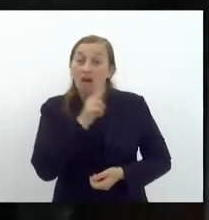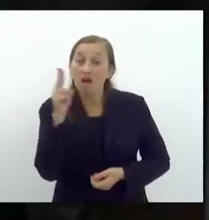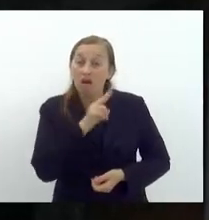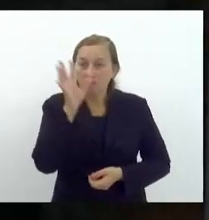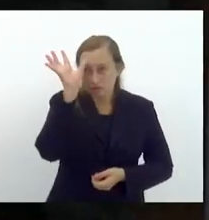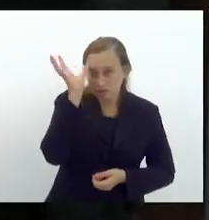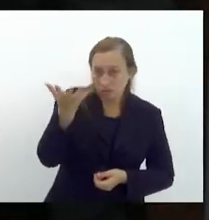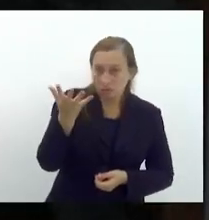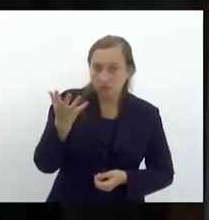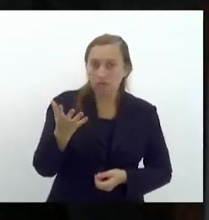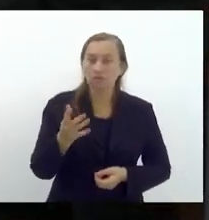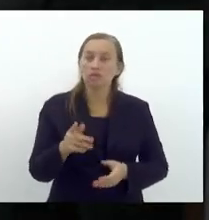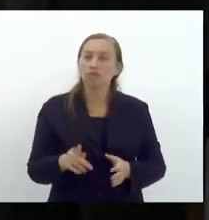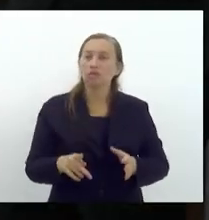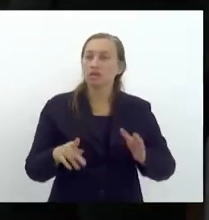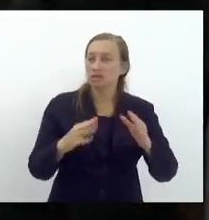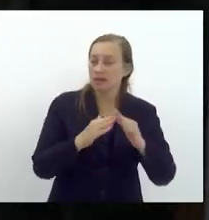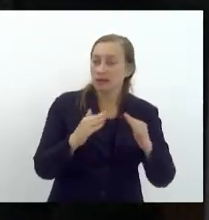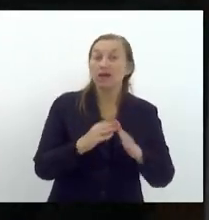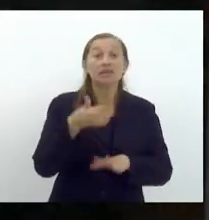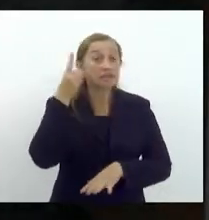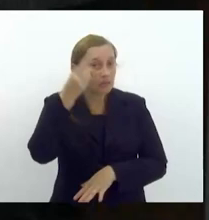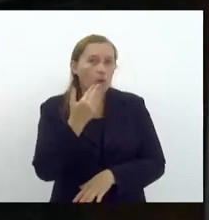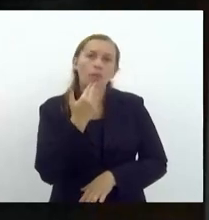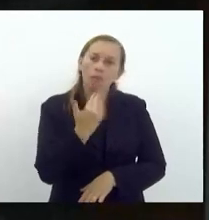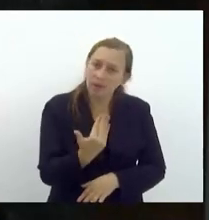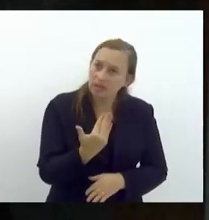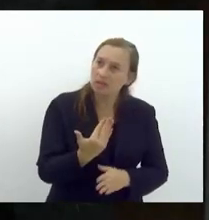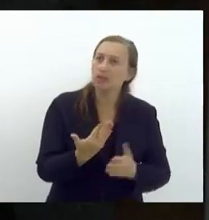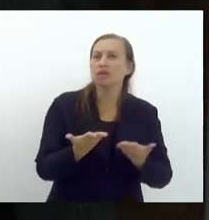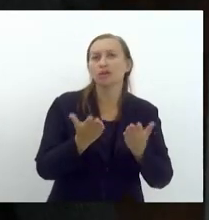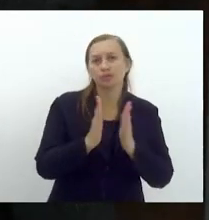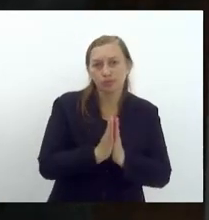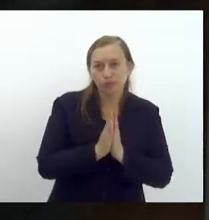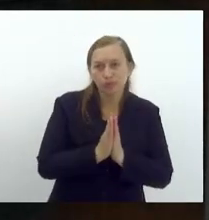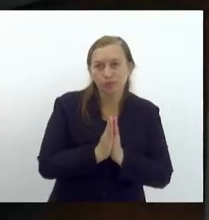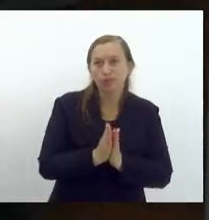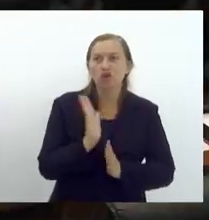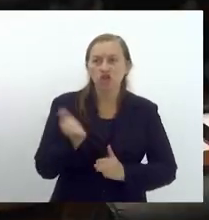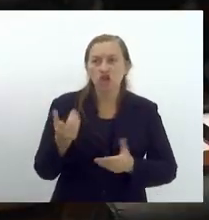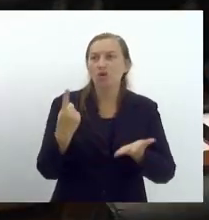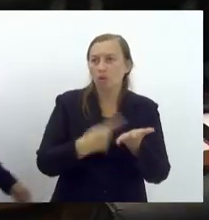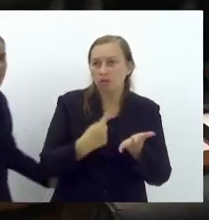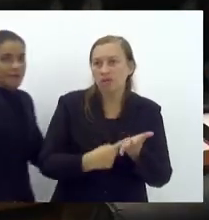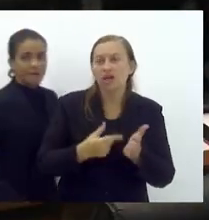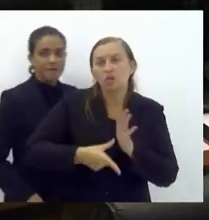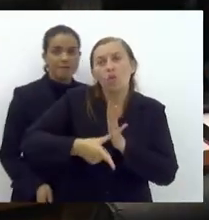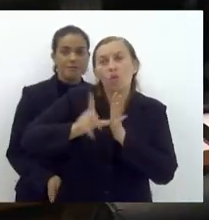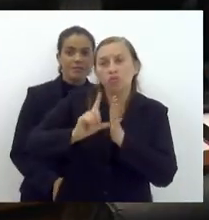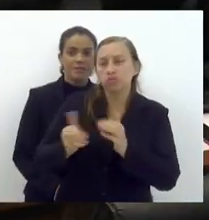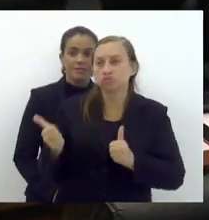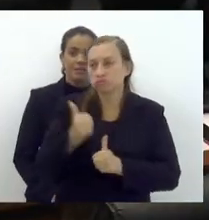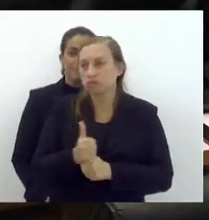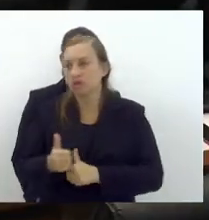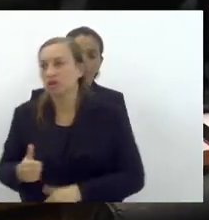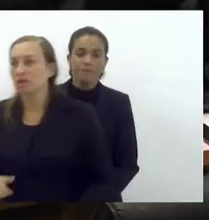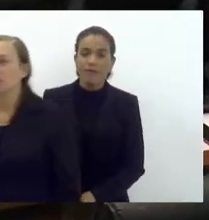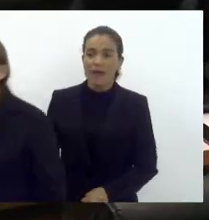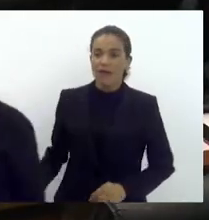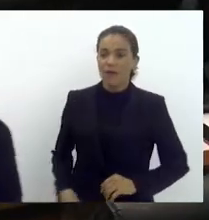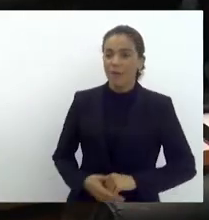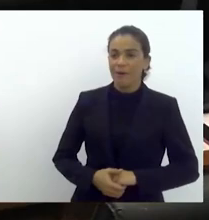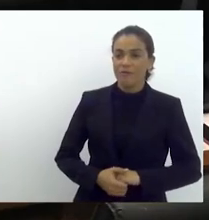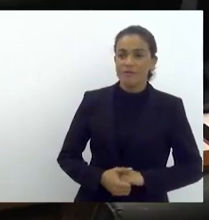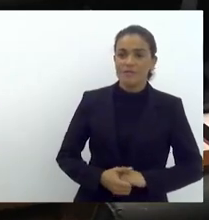solução por parte dessa casa eu quero te pedir intervenção por gentileza já foi acordado ontem com todos os líderes que a gente ia